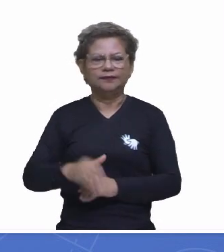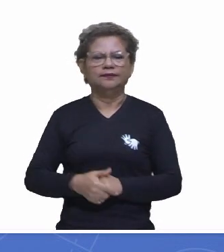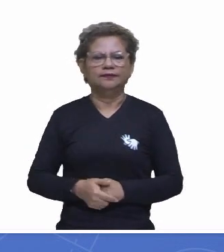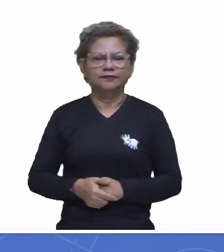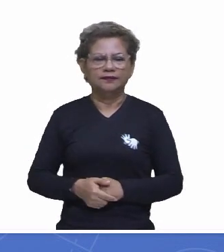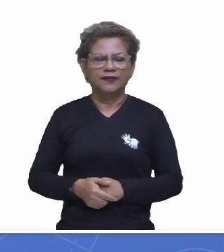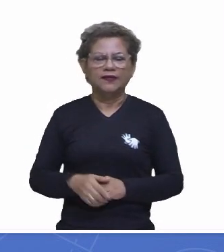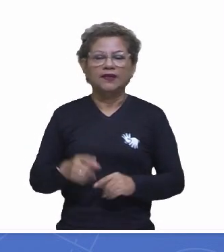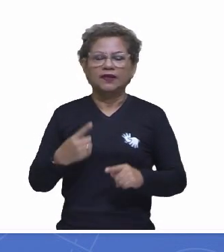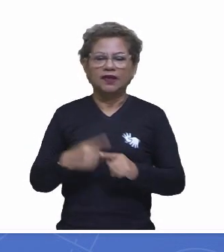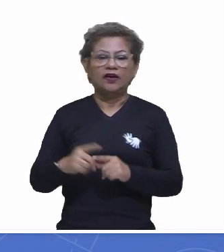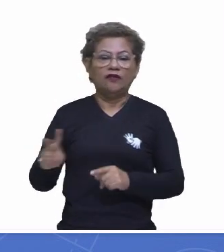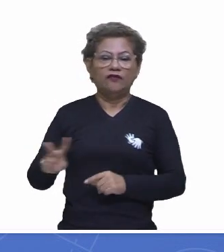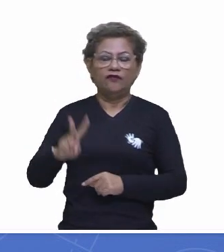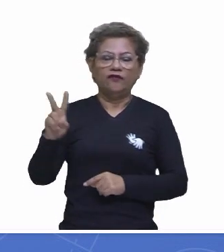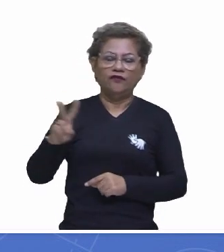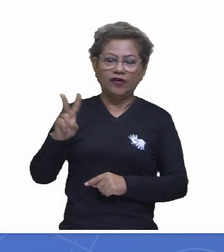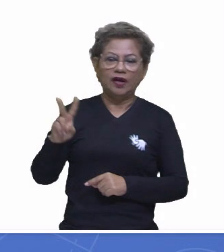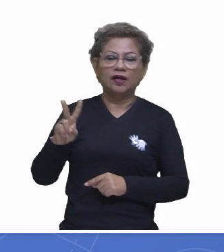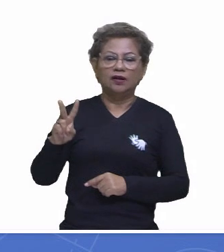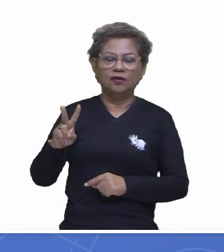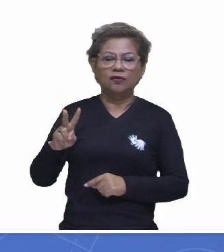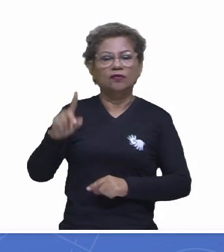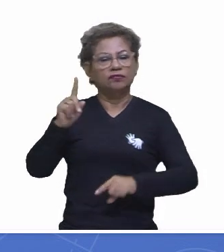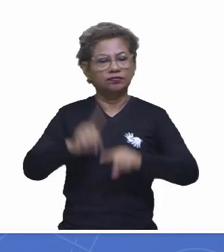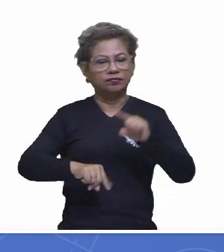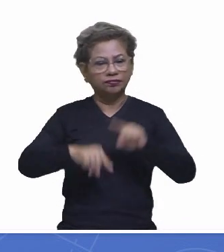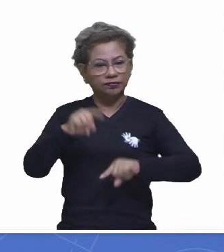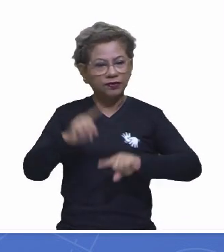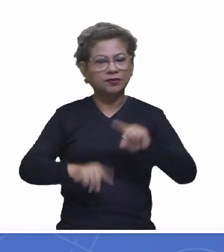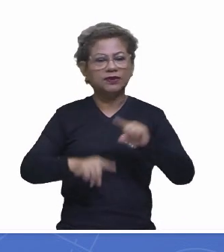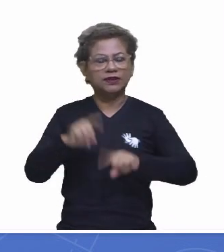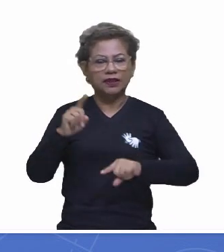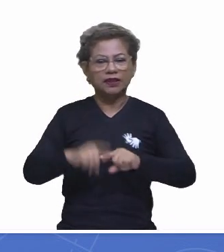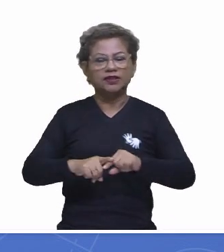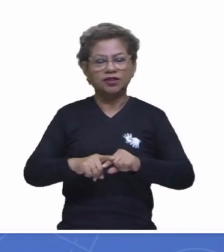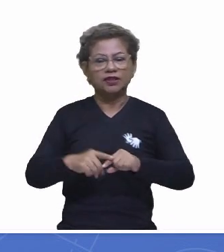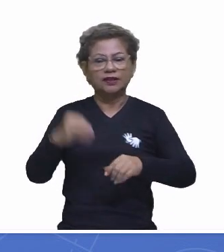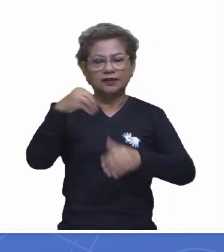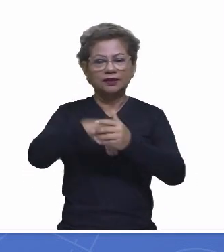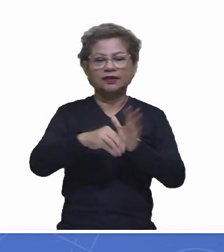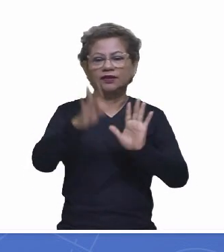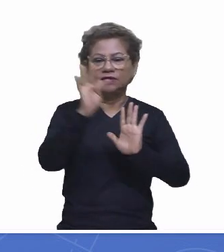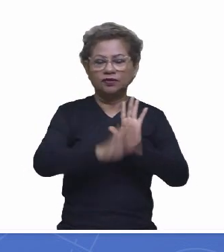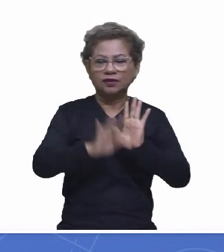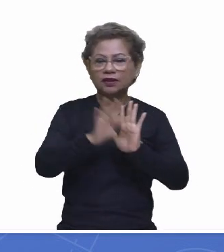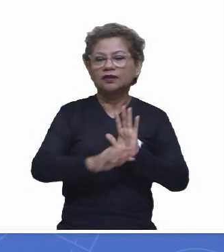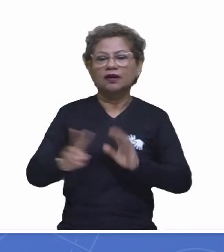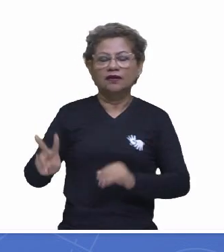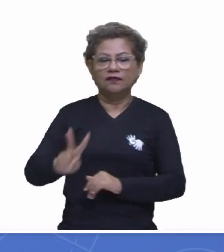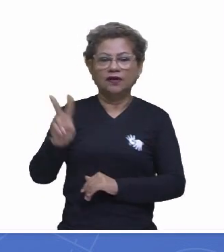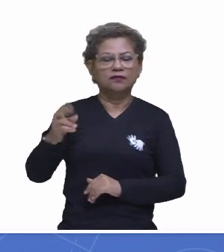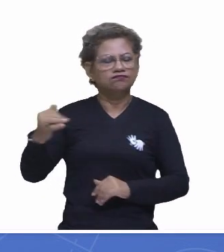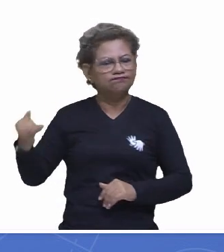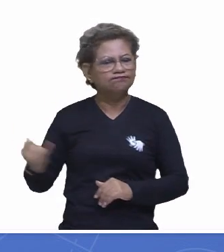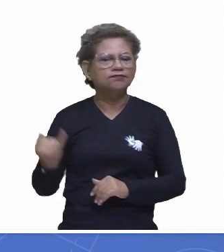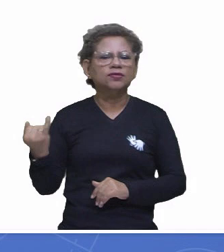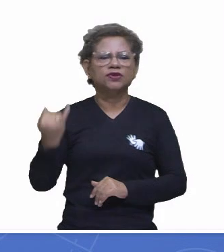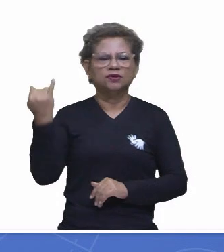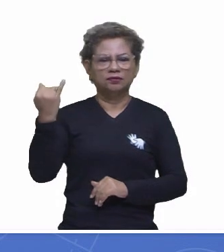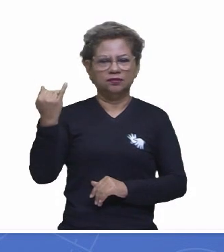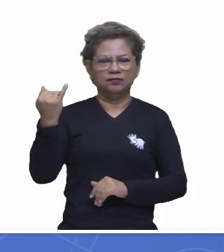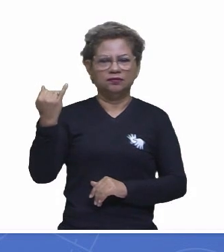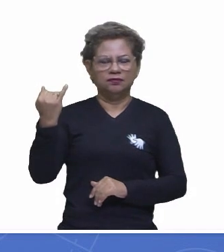atribuir valor aos metais, objeto da reportagem. Atribuir valor, ou seja,